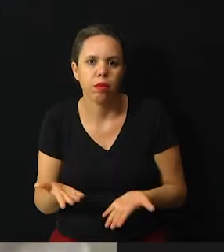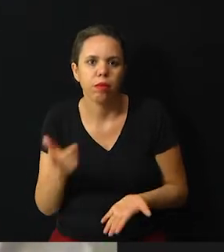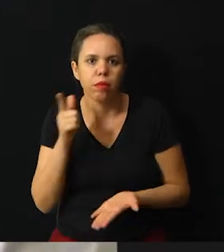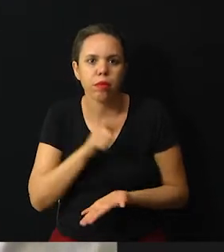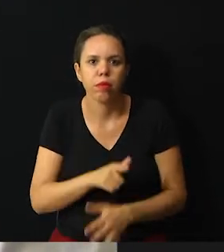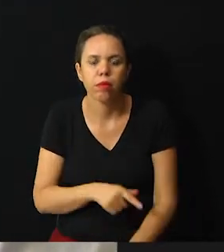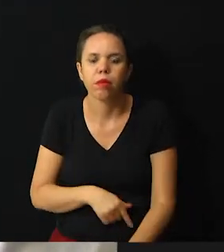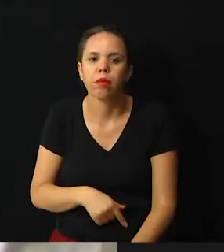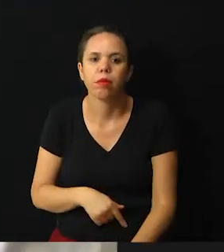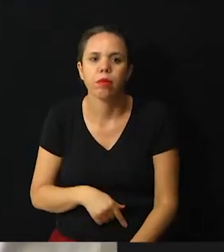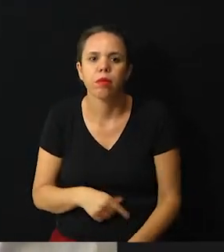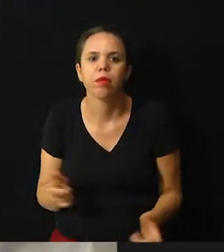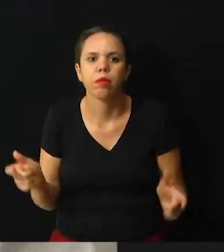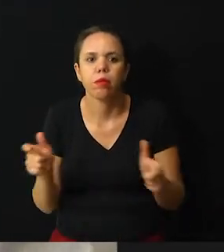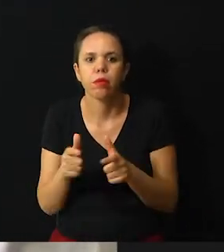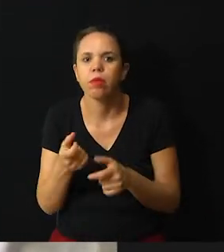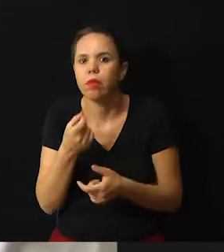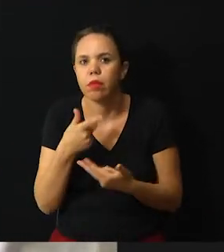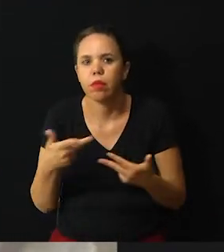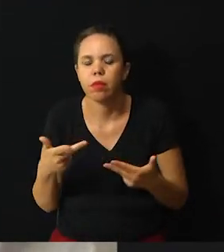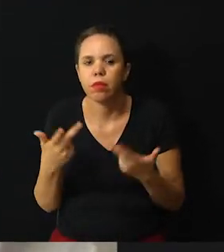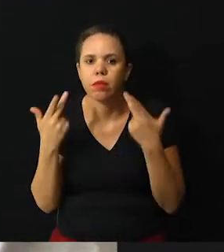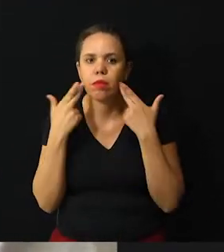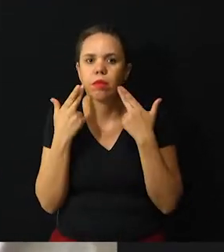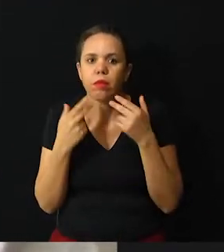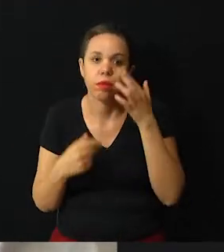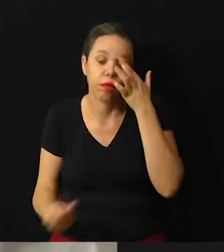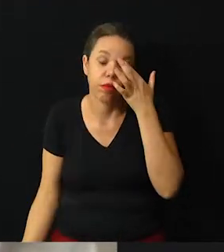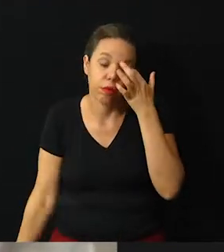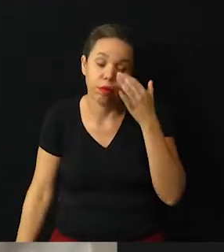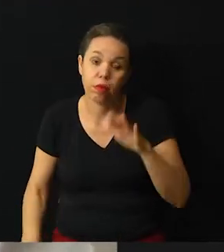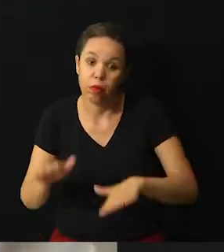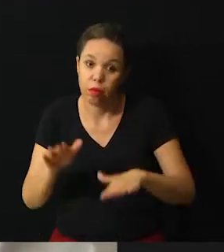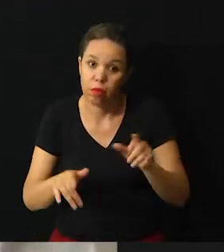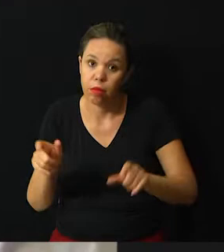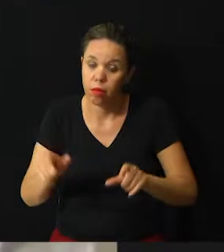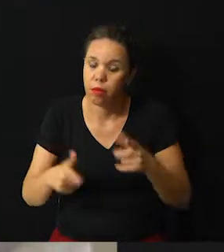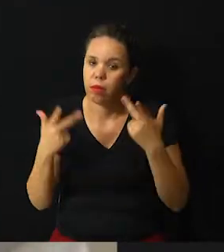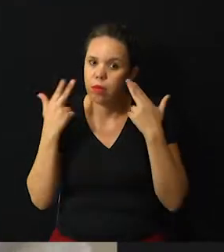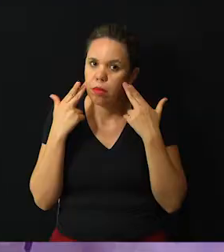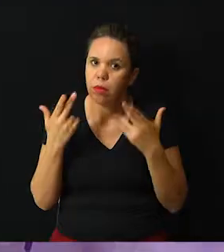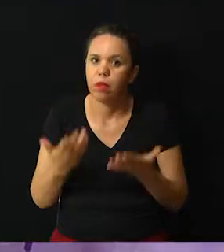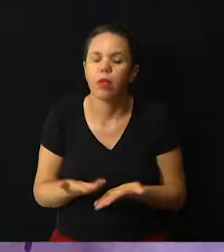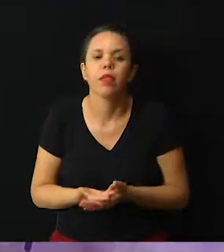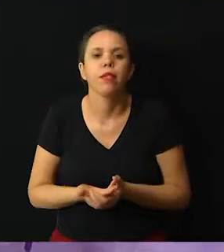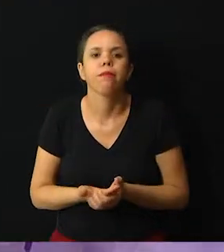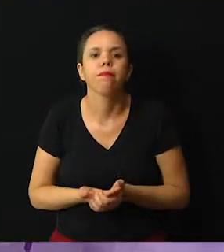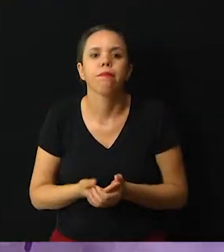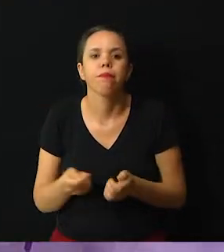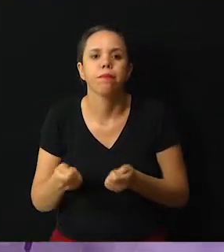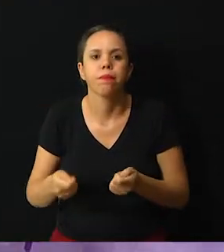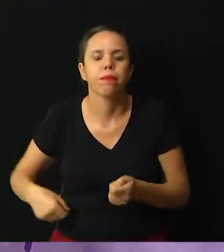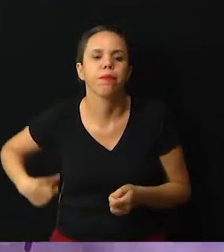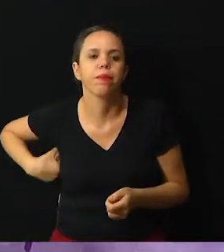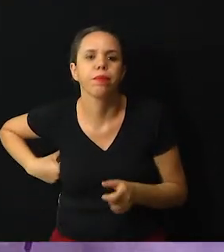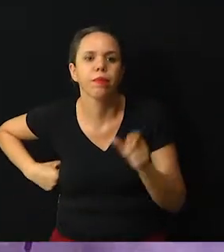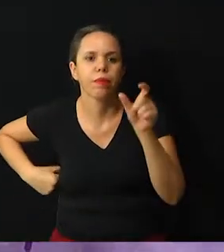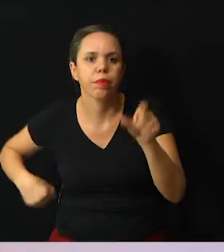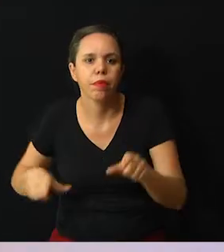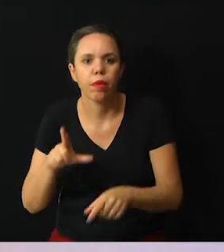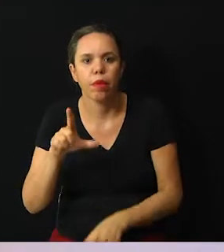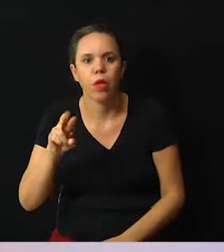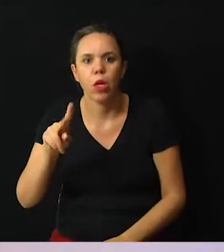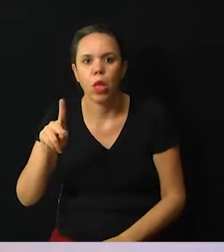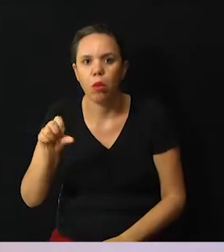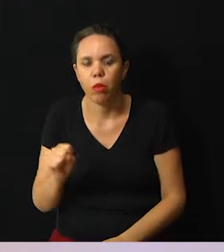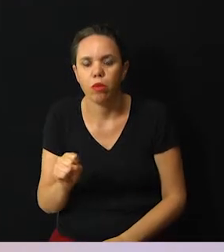você conseguir ter uma redução bastante de medicamento e eventualmente ficar até sem. Mas isso cada caso é um caso. Normalmente é acompanhamento e controle. A pessoa que tem